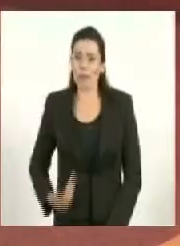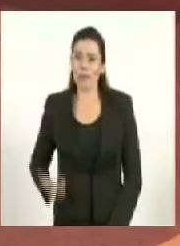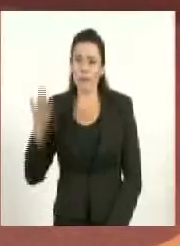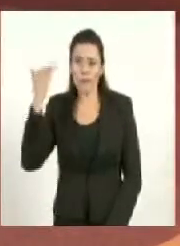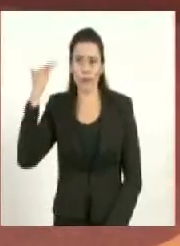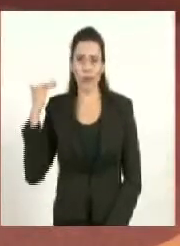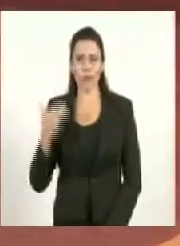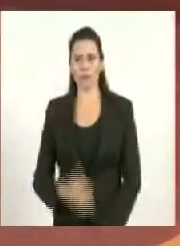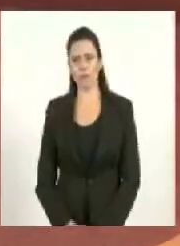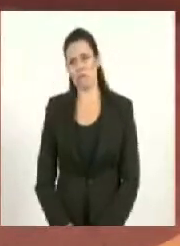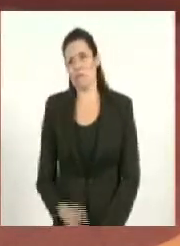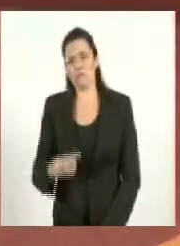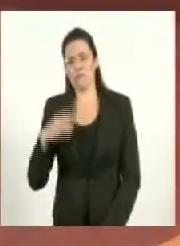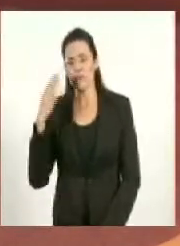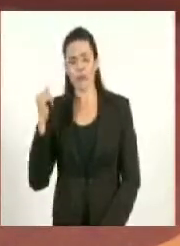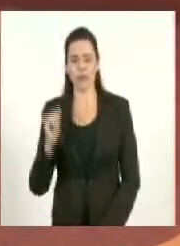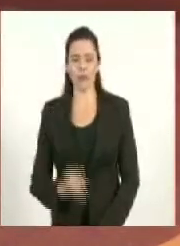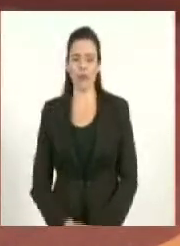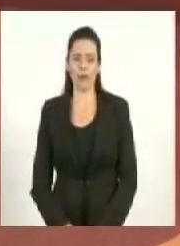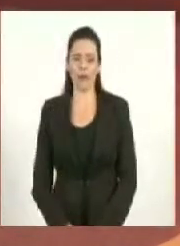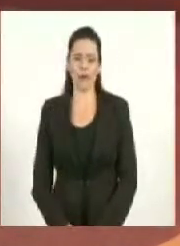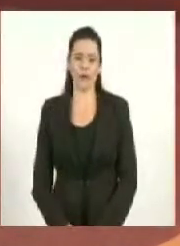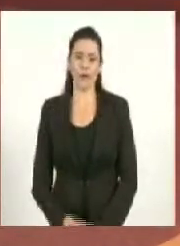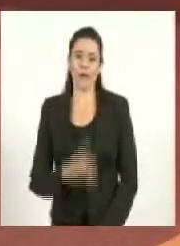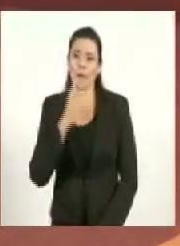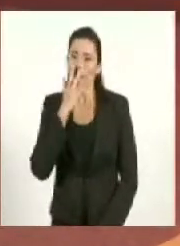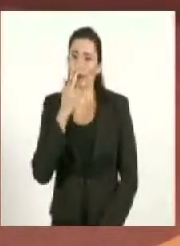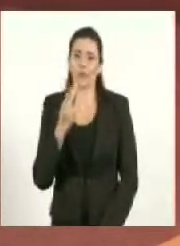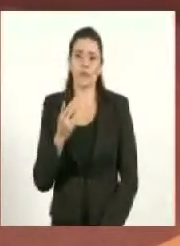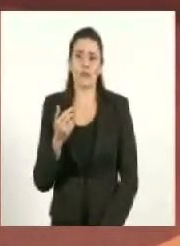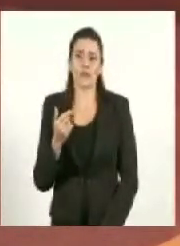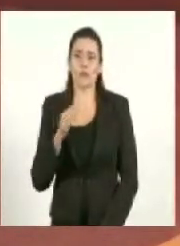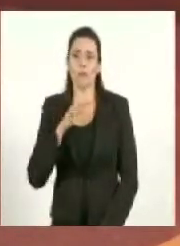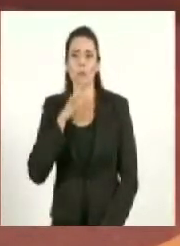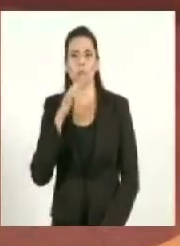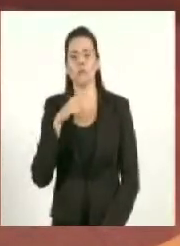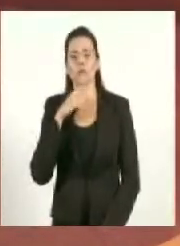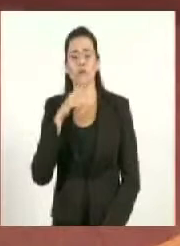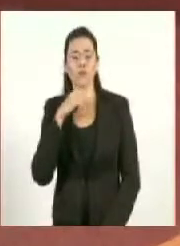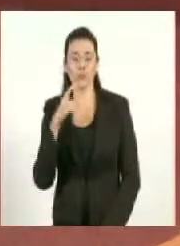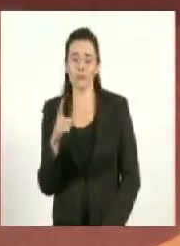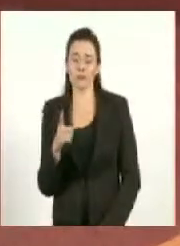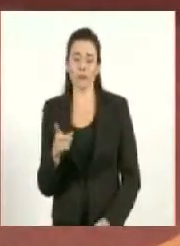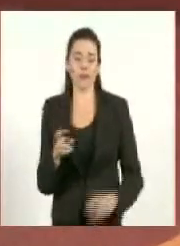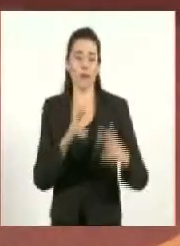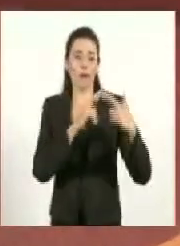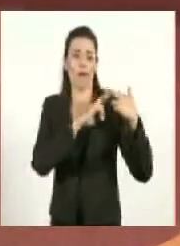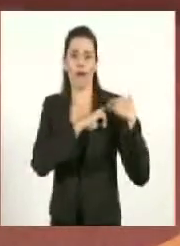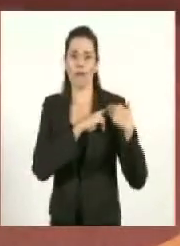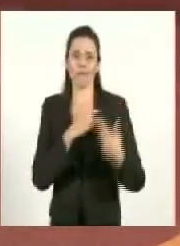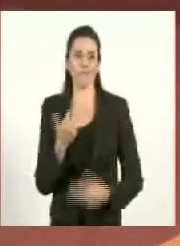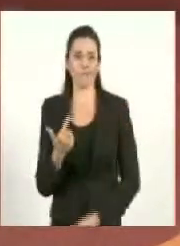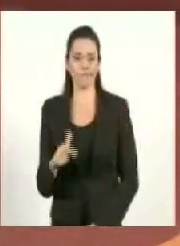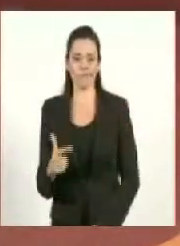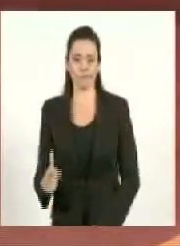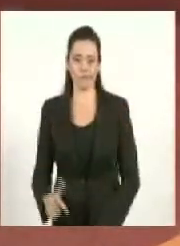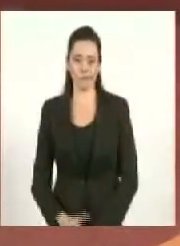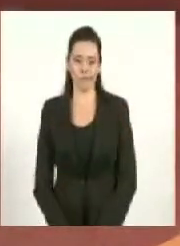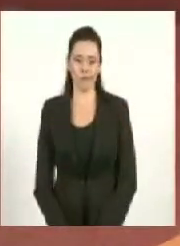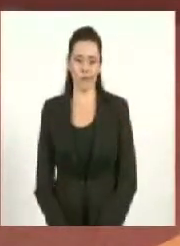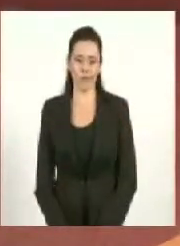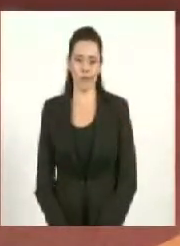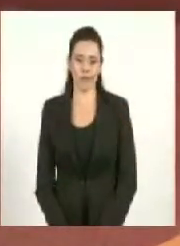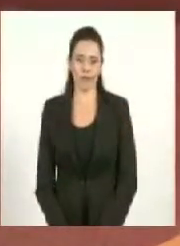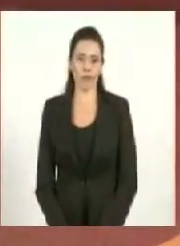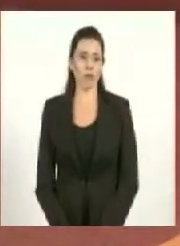empresas daqui, ele se isenta da culpa e deixa as coisas acontecerem. Olha, inerte as